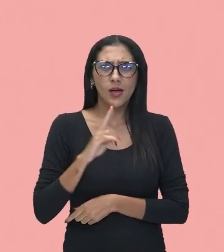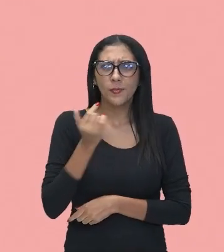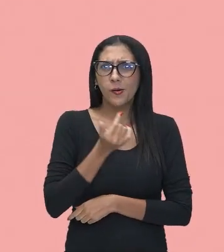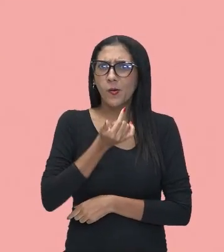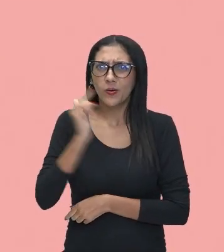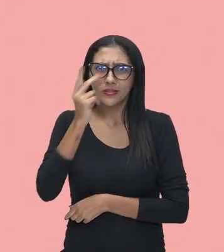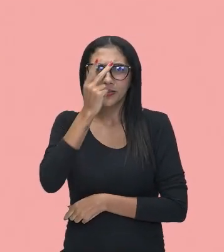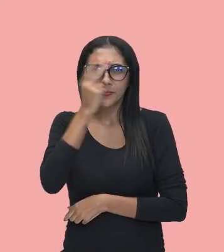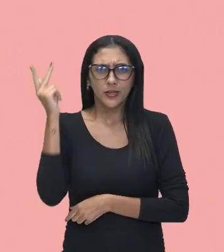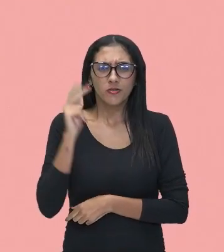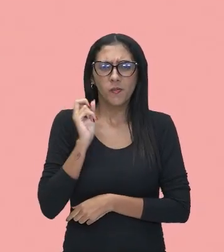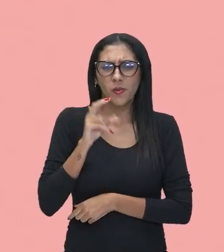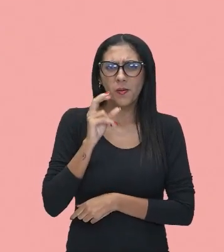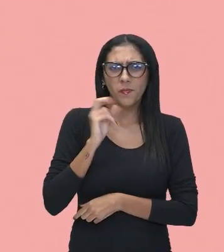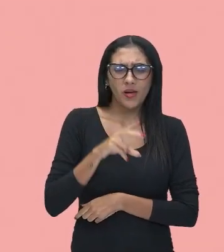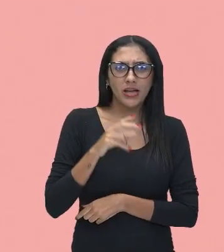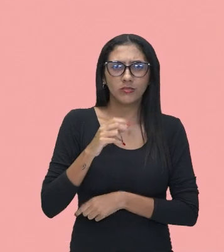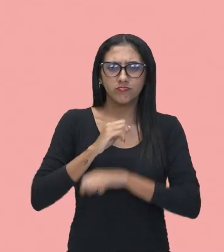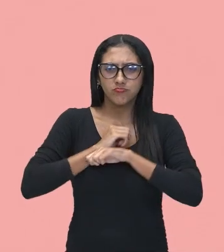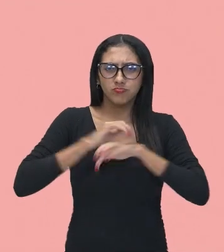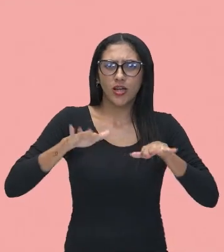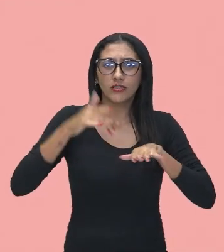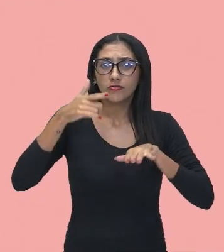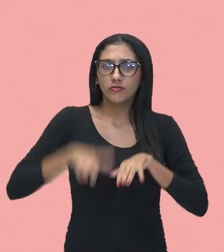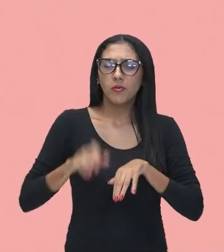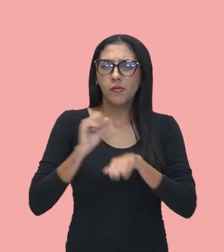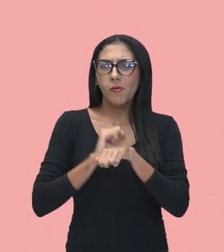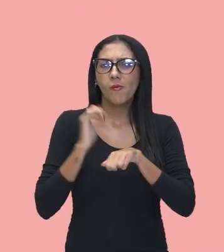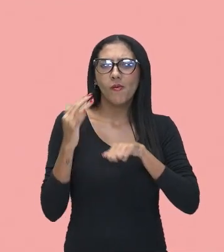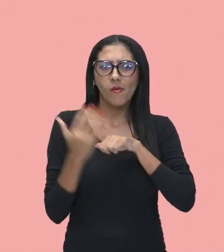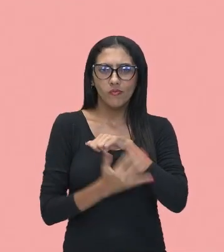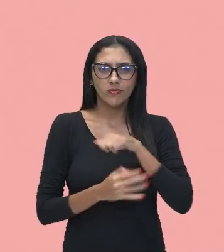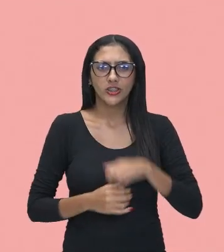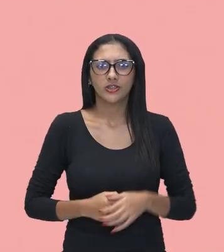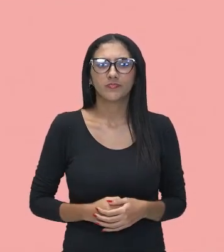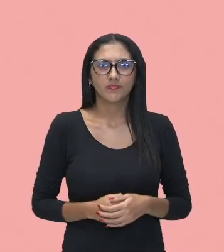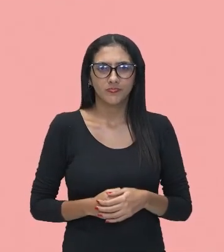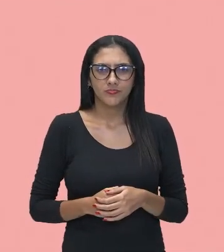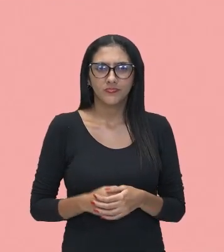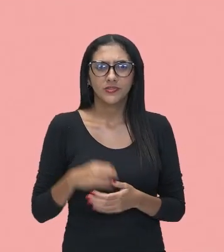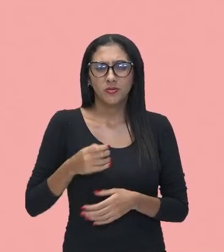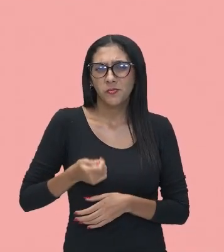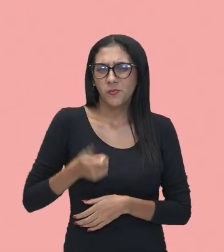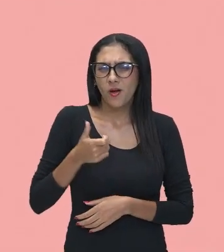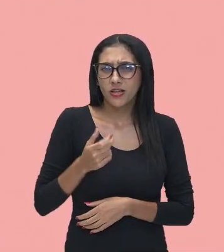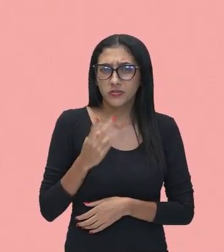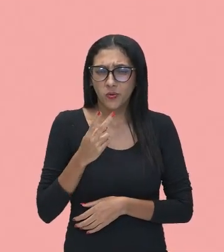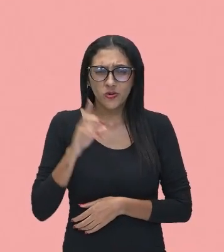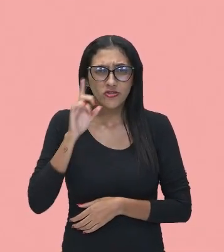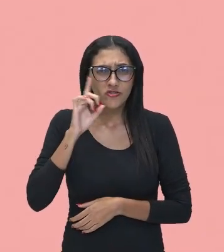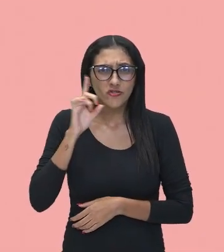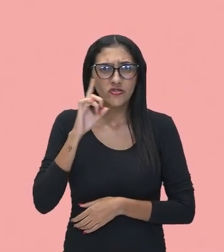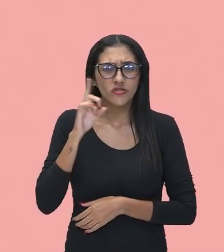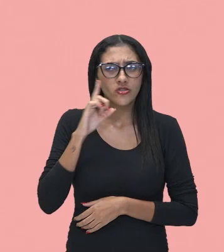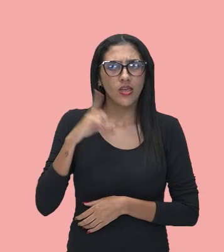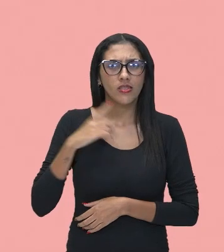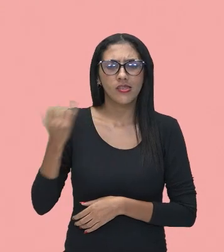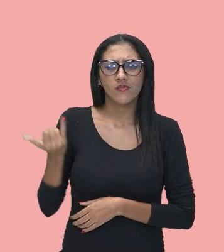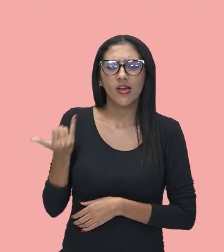e causar uma nova onda de Covid. Fazem apenas 2 dias que recebemos a denúncia.